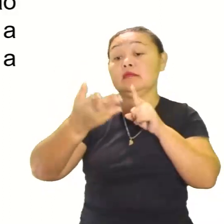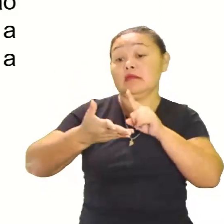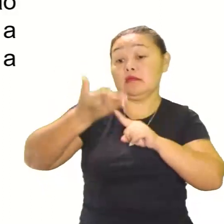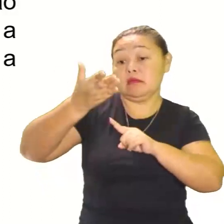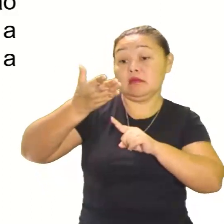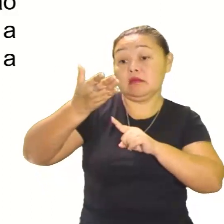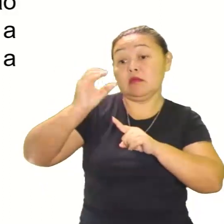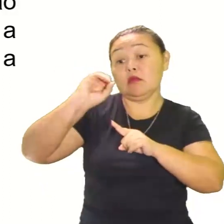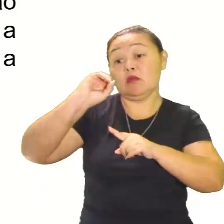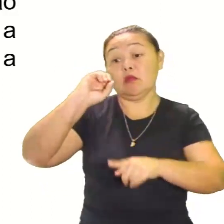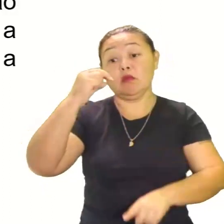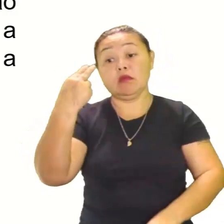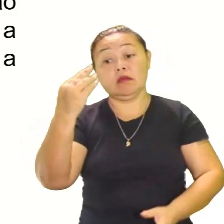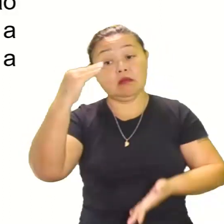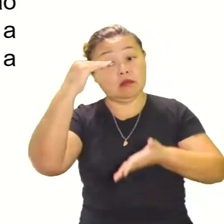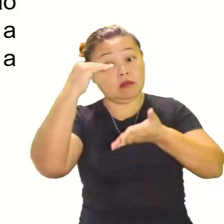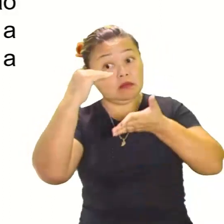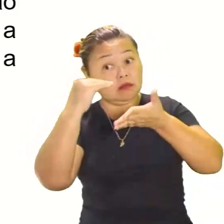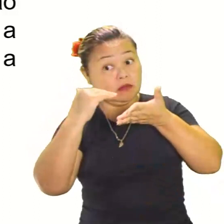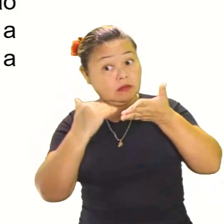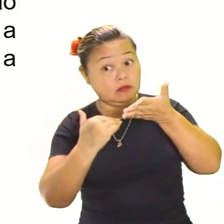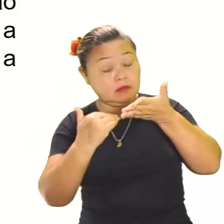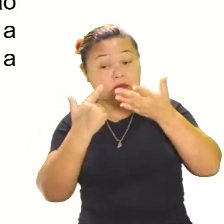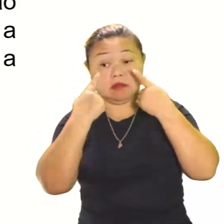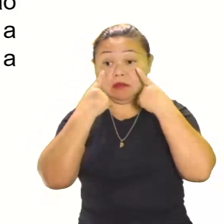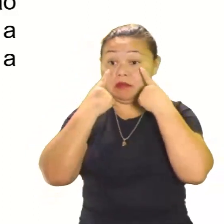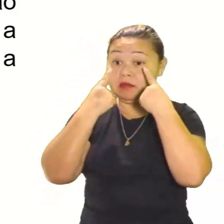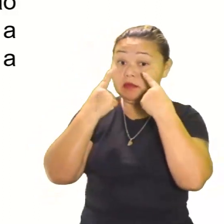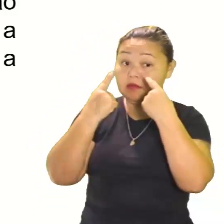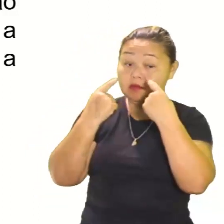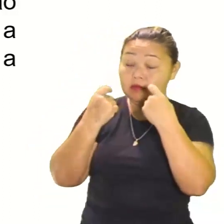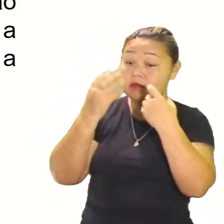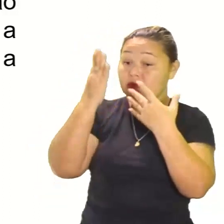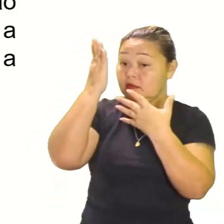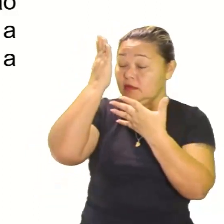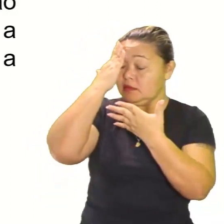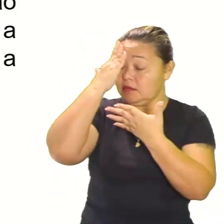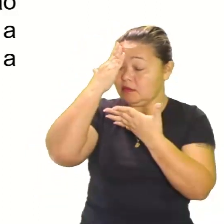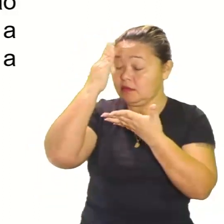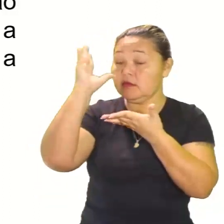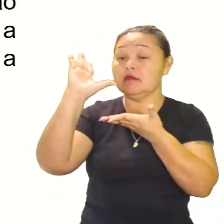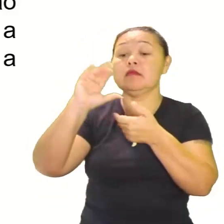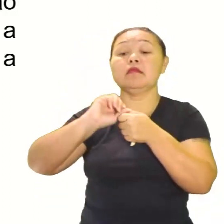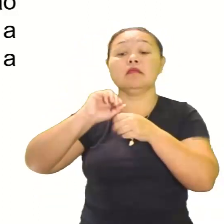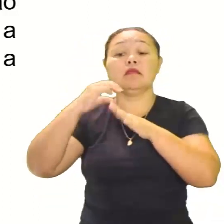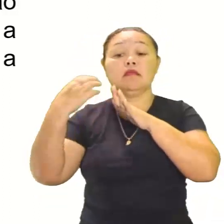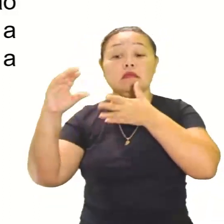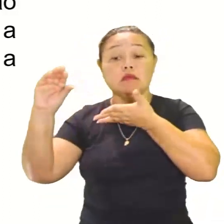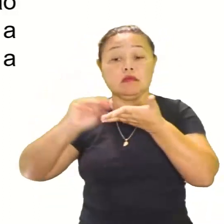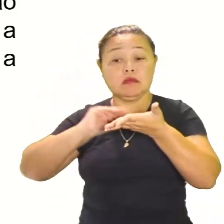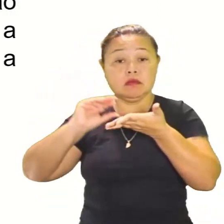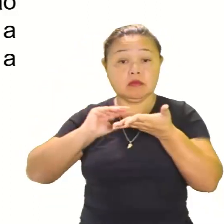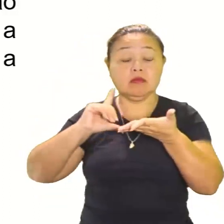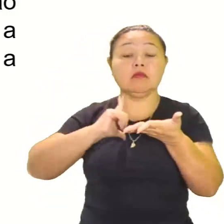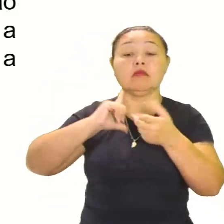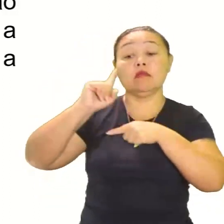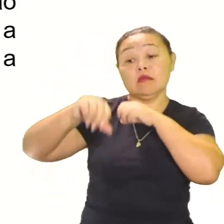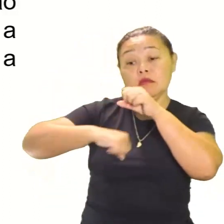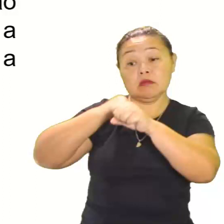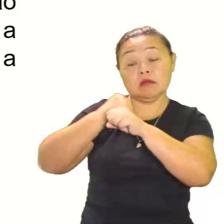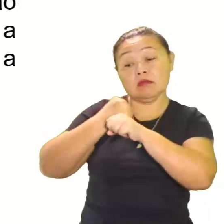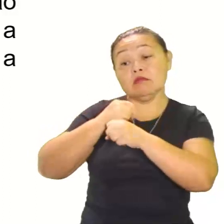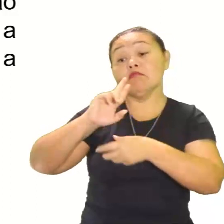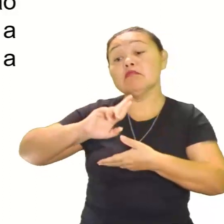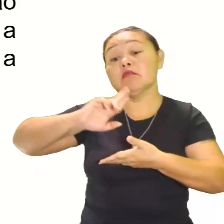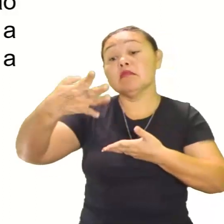a mais ou a menos. Olha que interessante, né? A gente sabe que teve um faturamento na empresa, no outro ano